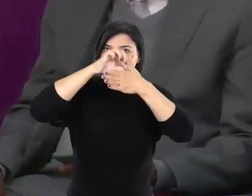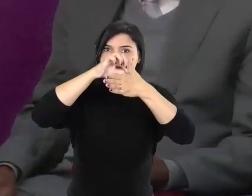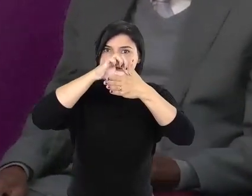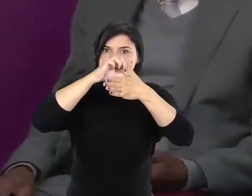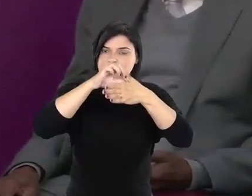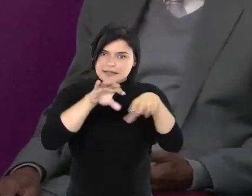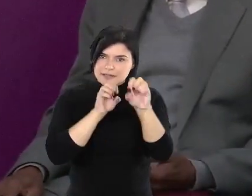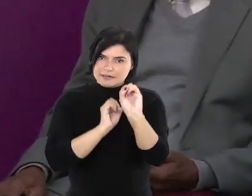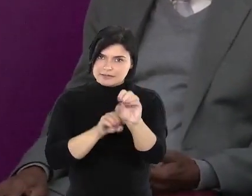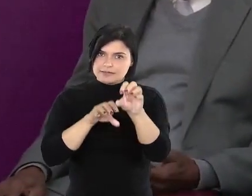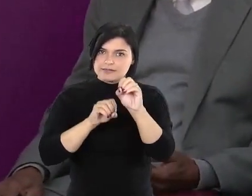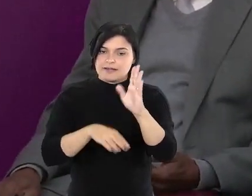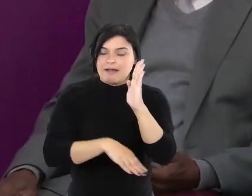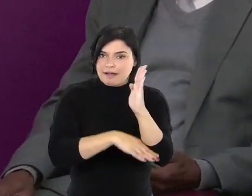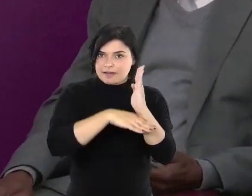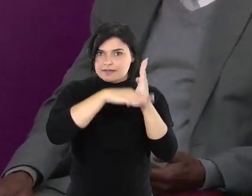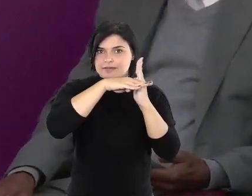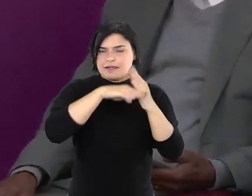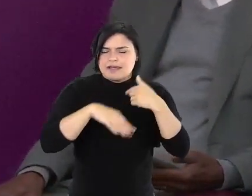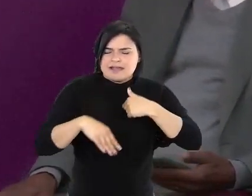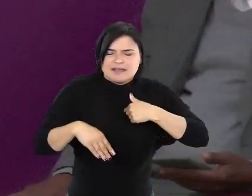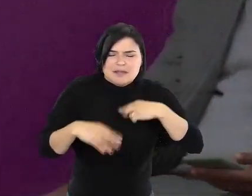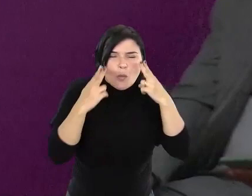Vocês estão entendendo ou não